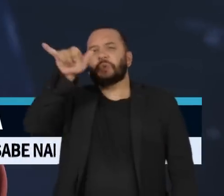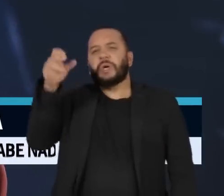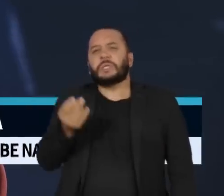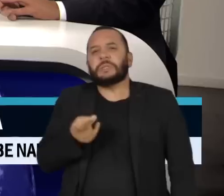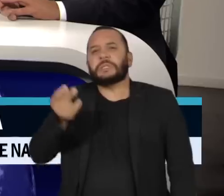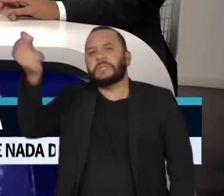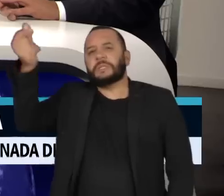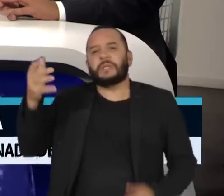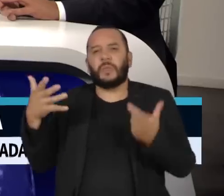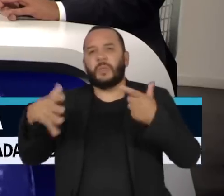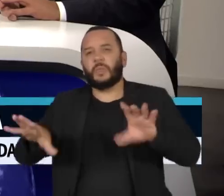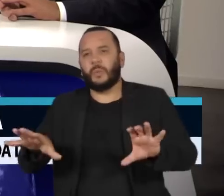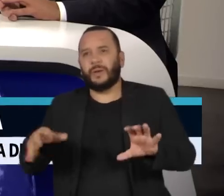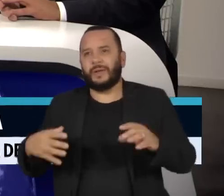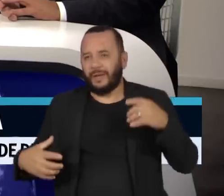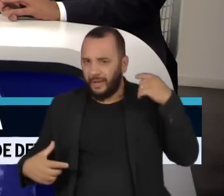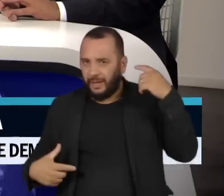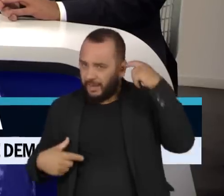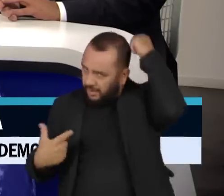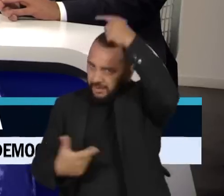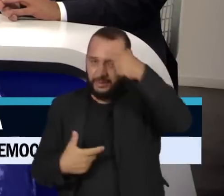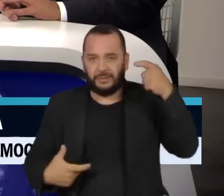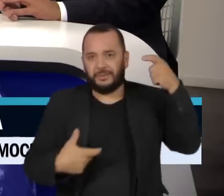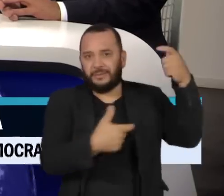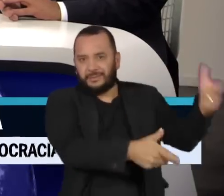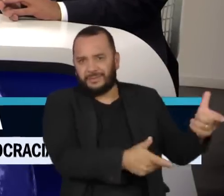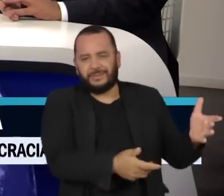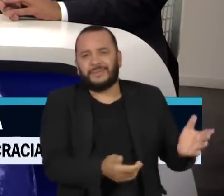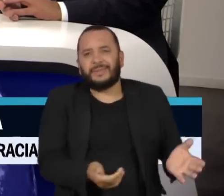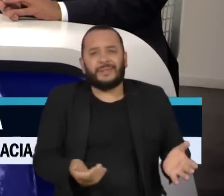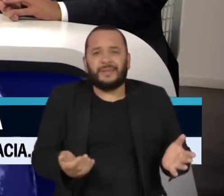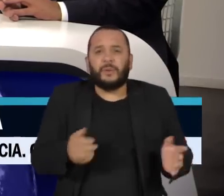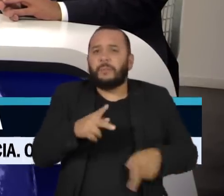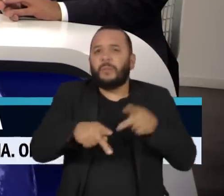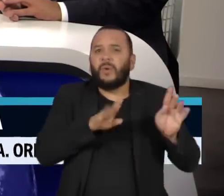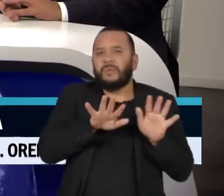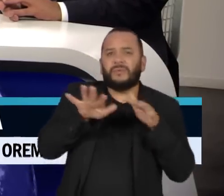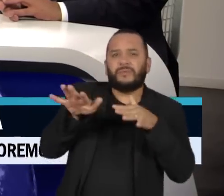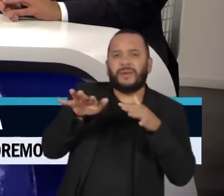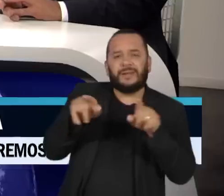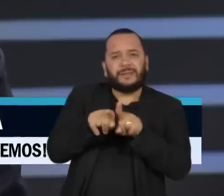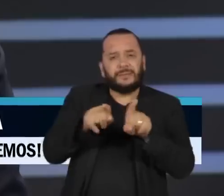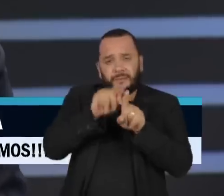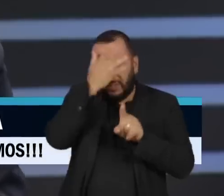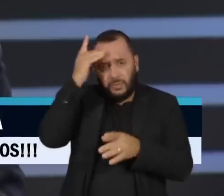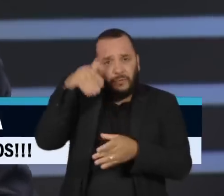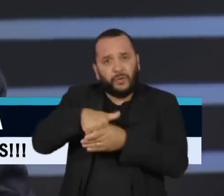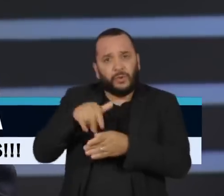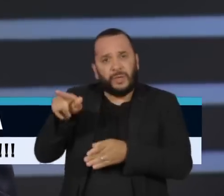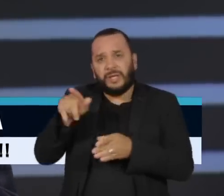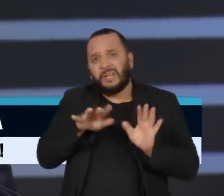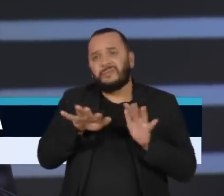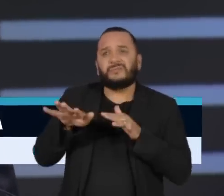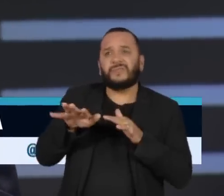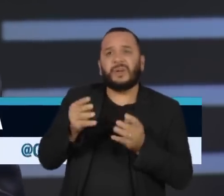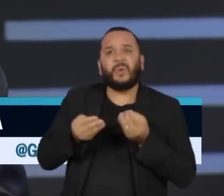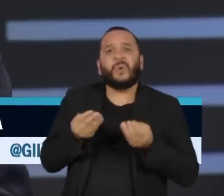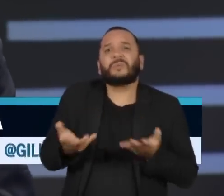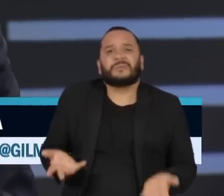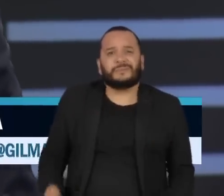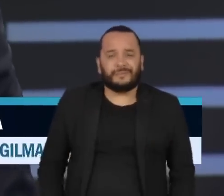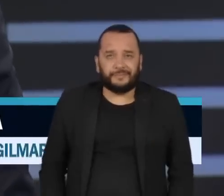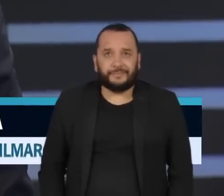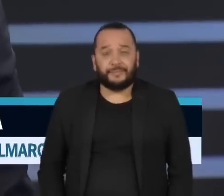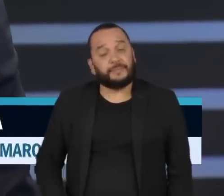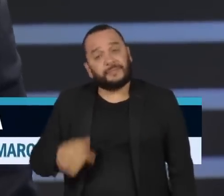na posse, tanto para a população em geral e mesmo para seus eleitores, né, que é metade do país? Olha, eu tenho a impressão que